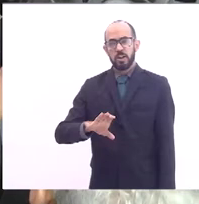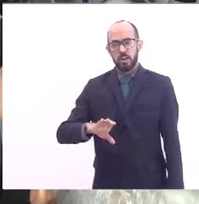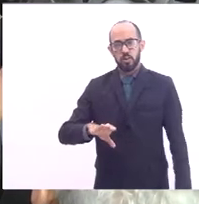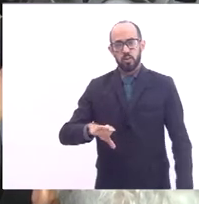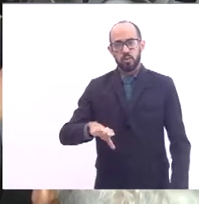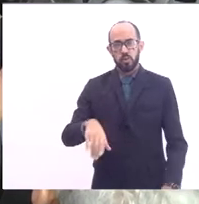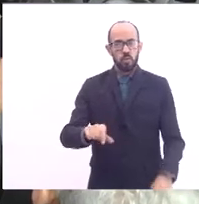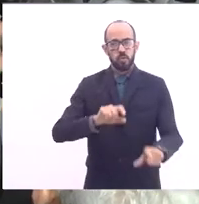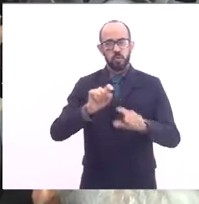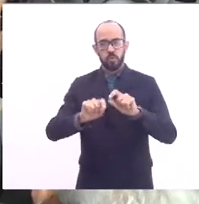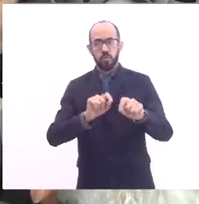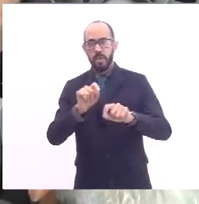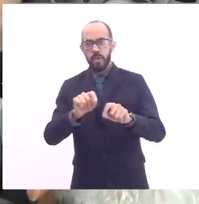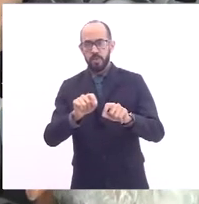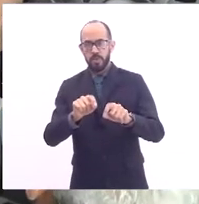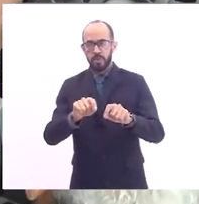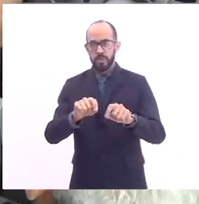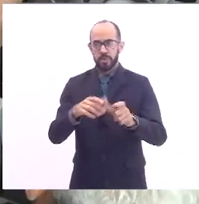que